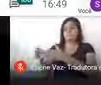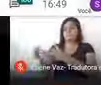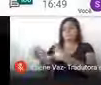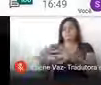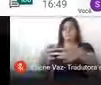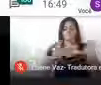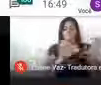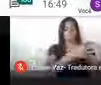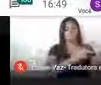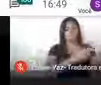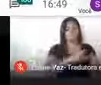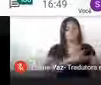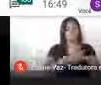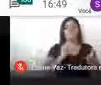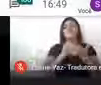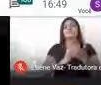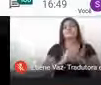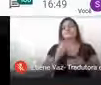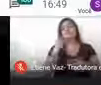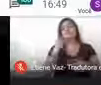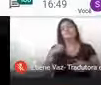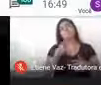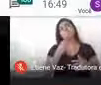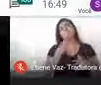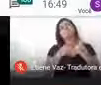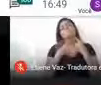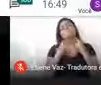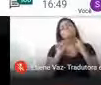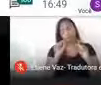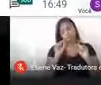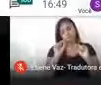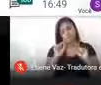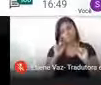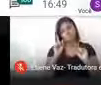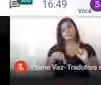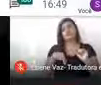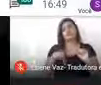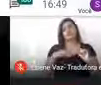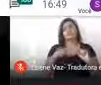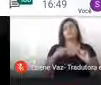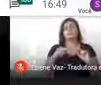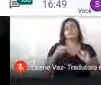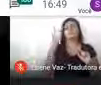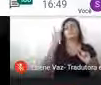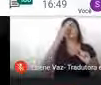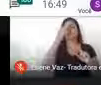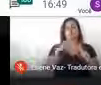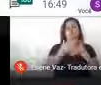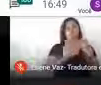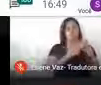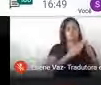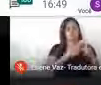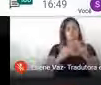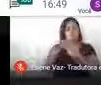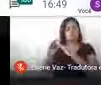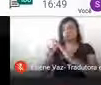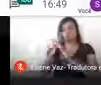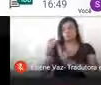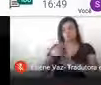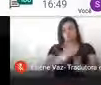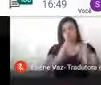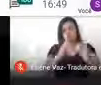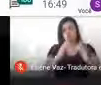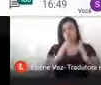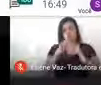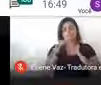né? Que ainda não conseguimos chegar a esse ponto, mas se os nossos anseios foram atendidos,